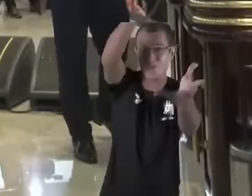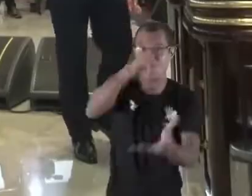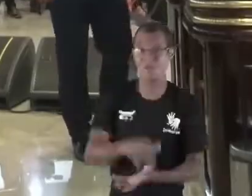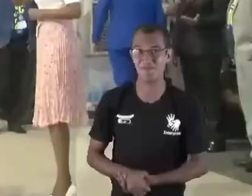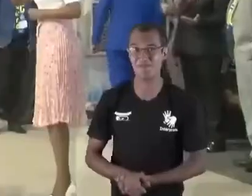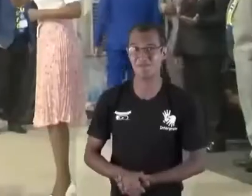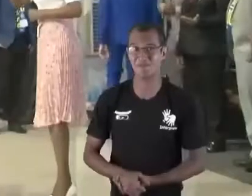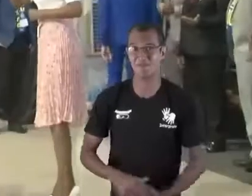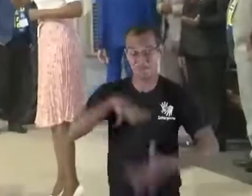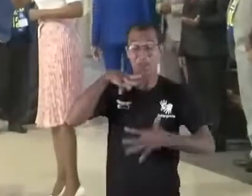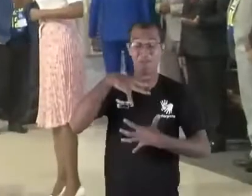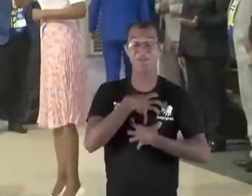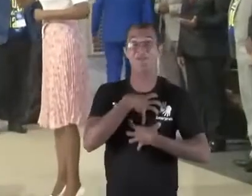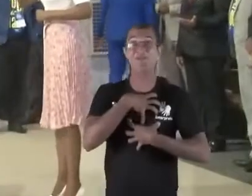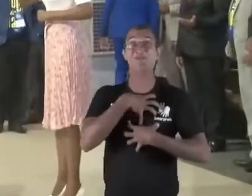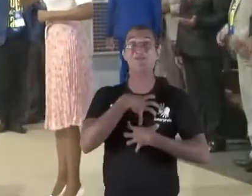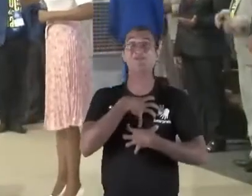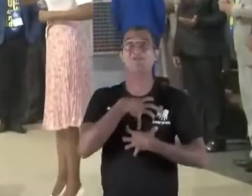mãos